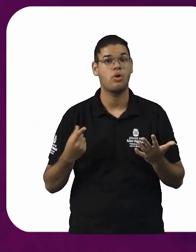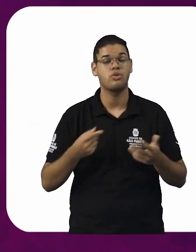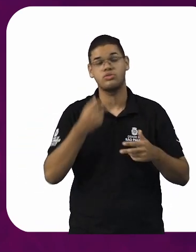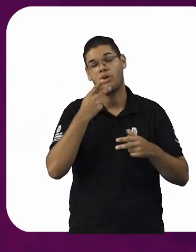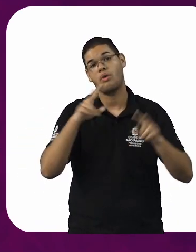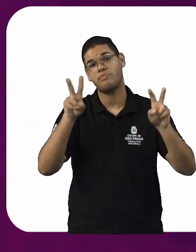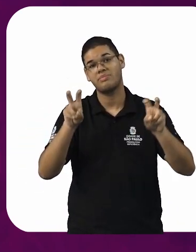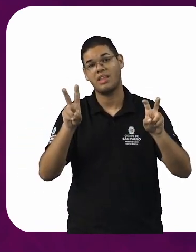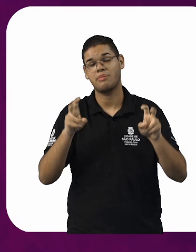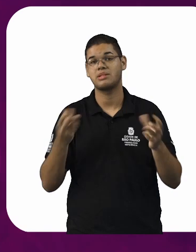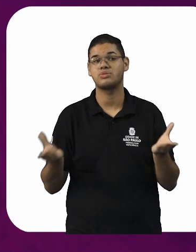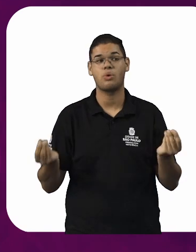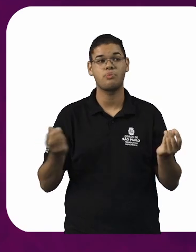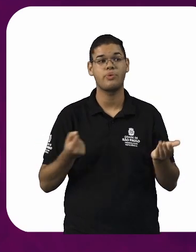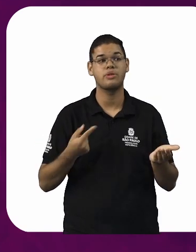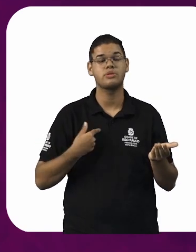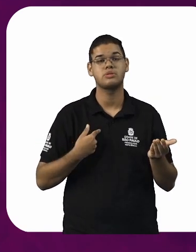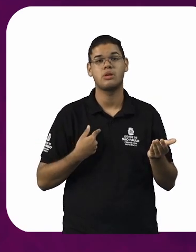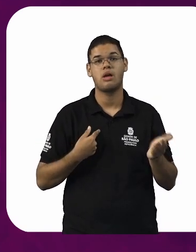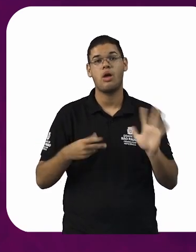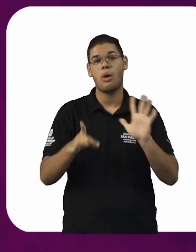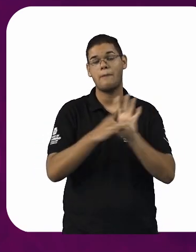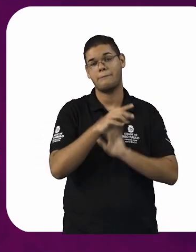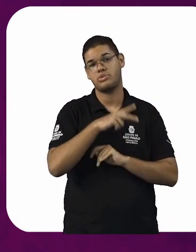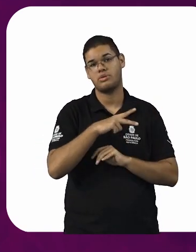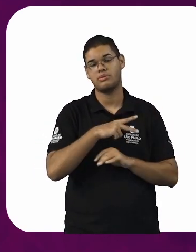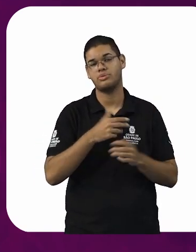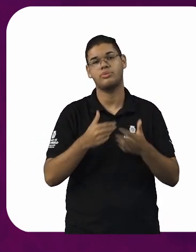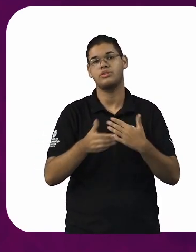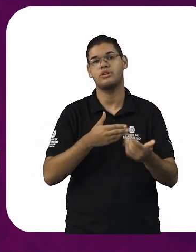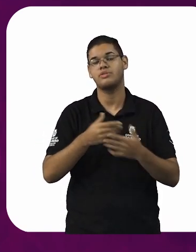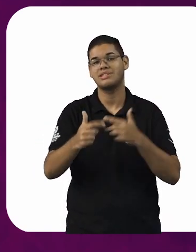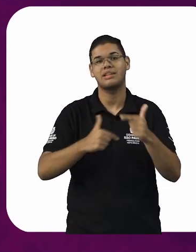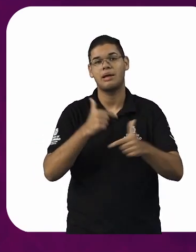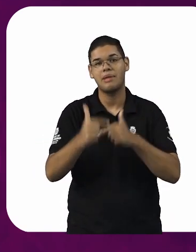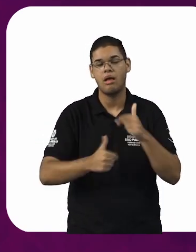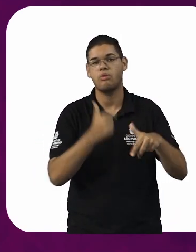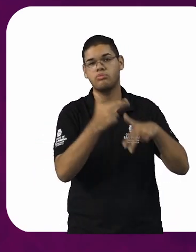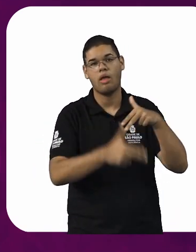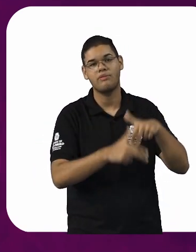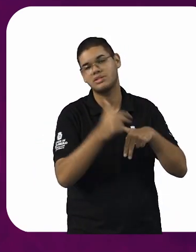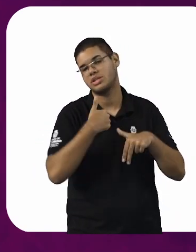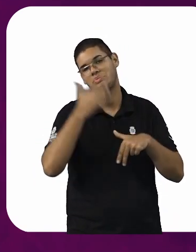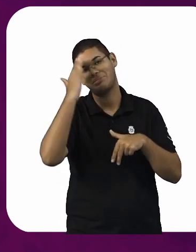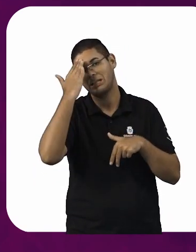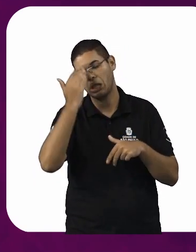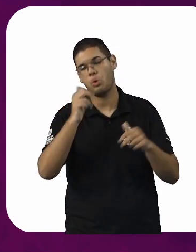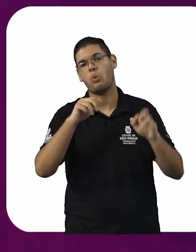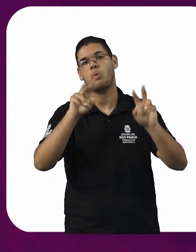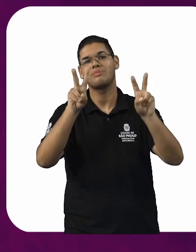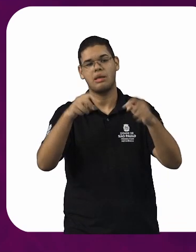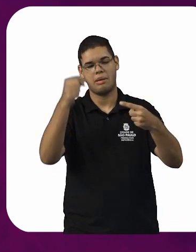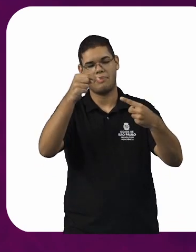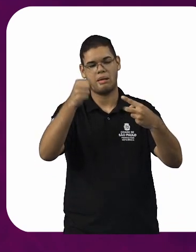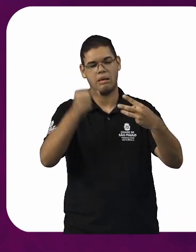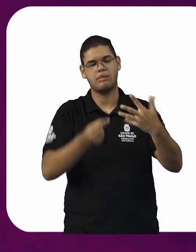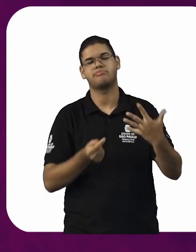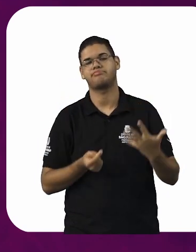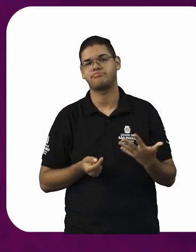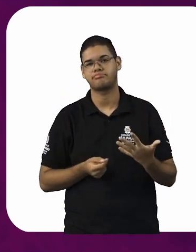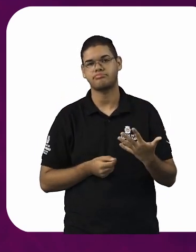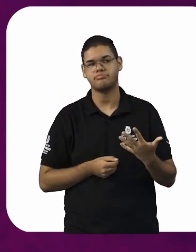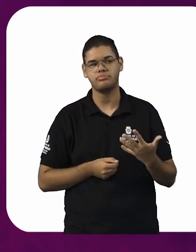são conceitos operacionais. Não adianta você trabalhar com diversidade sexual sem entender os temas. Orientação sexual